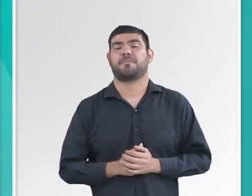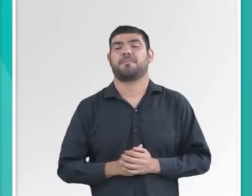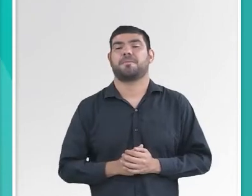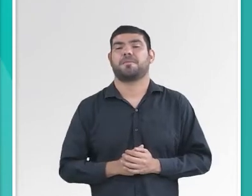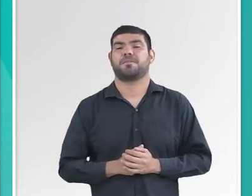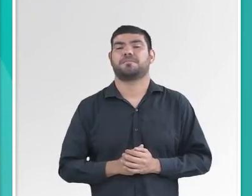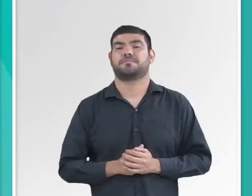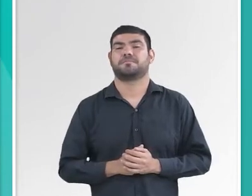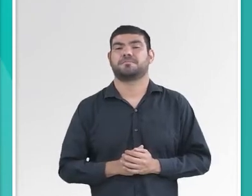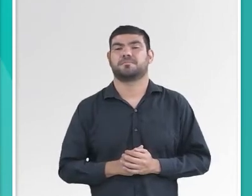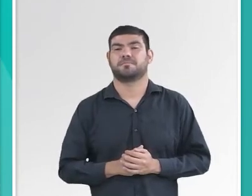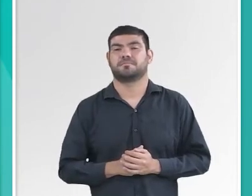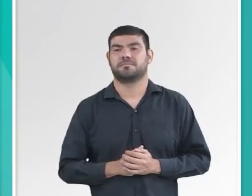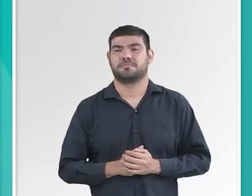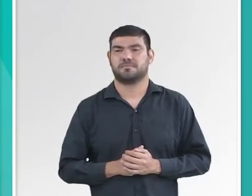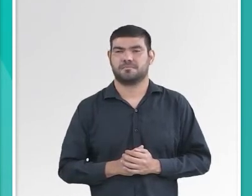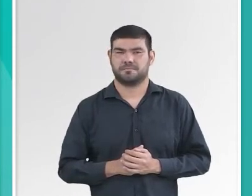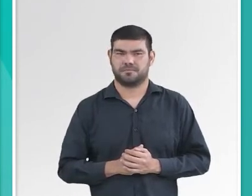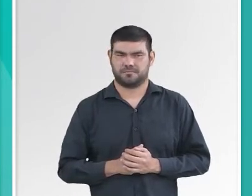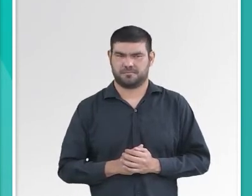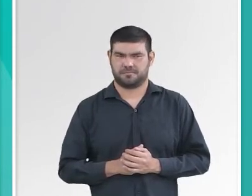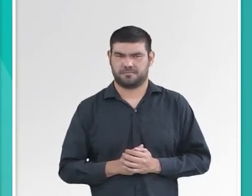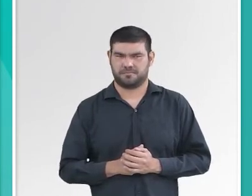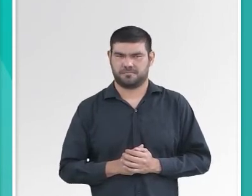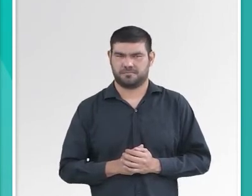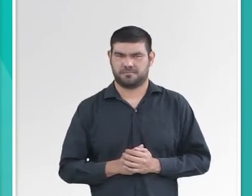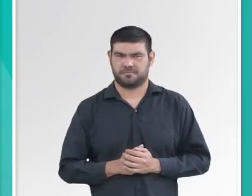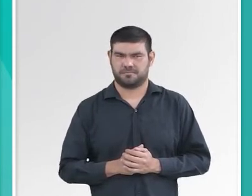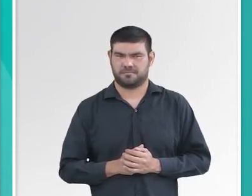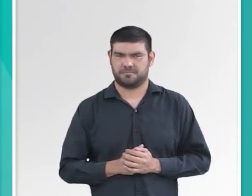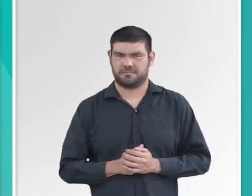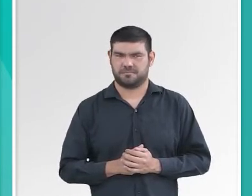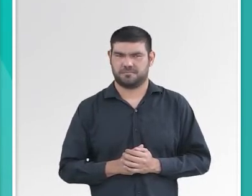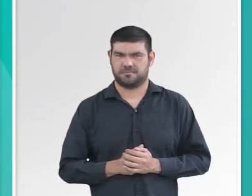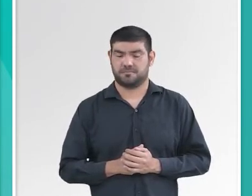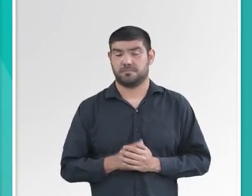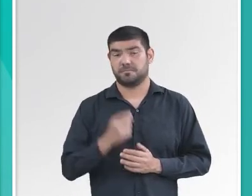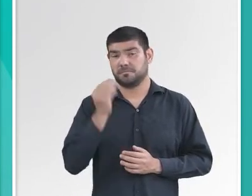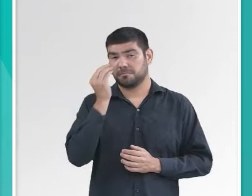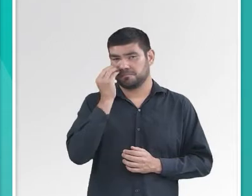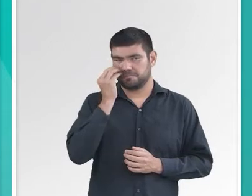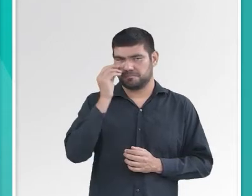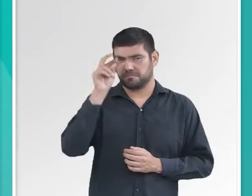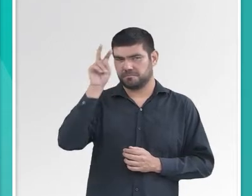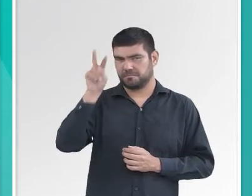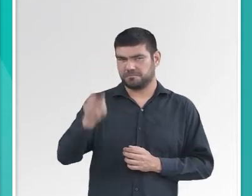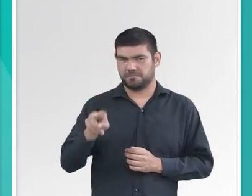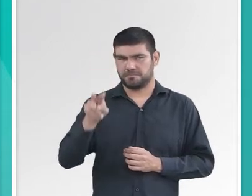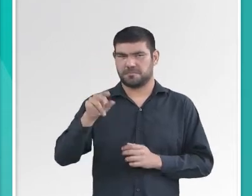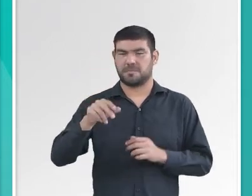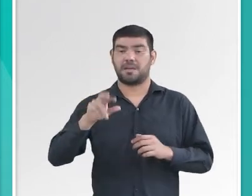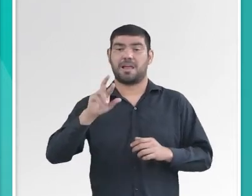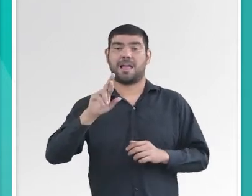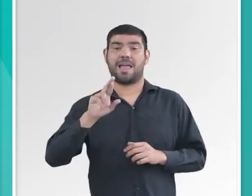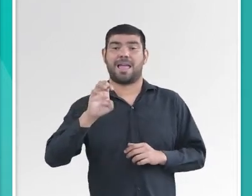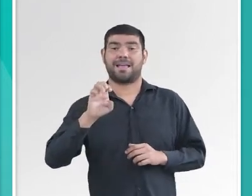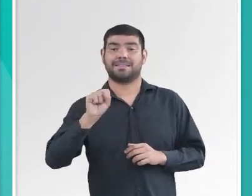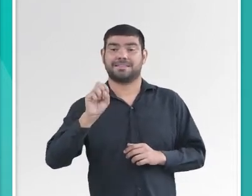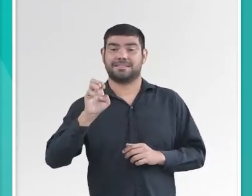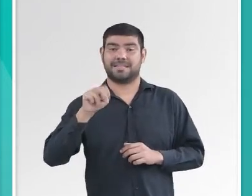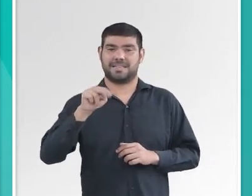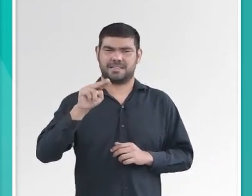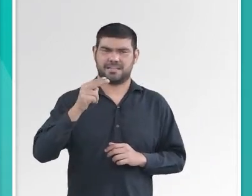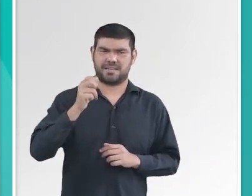discursivo, colocando aí para você o nosso texto. Olha só, nós vamos trabalhar exatamente a resenha crítica. E essa